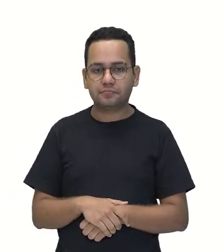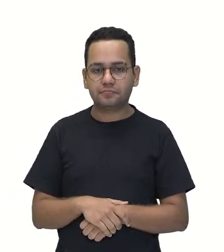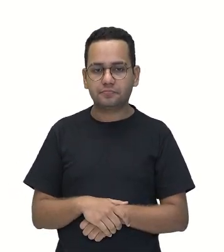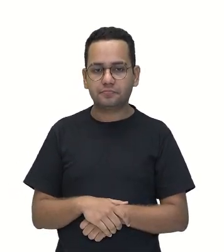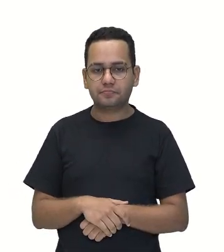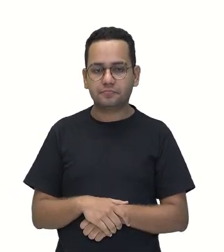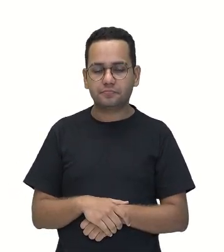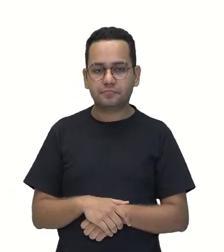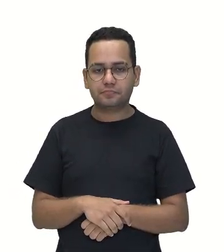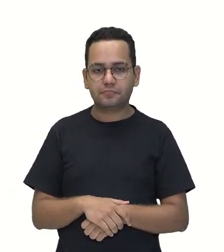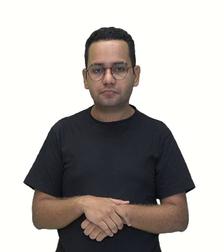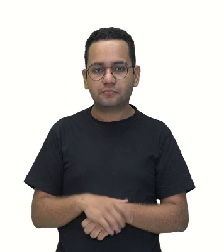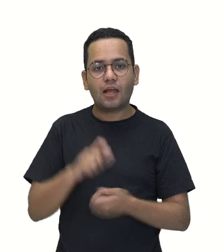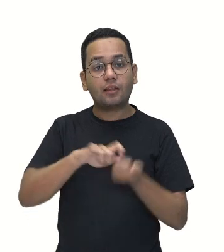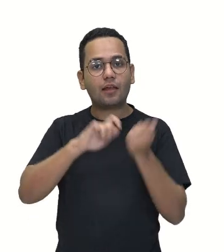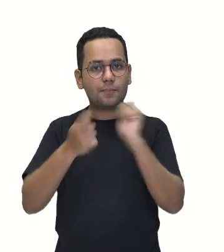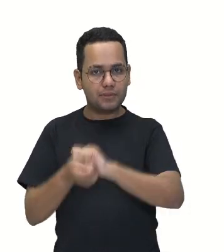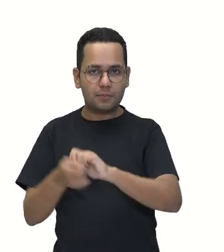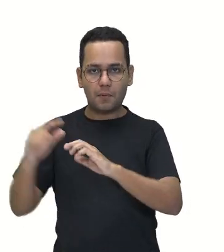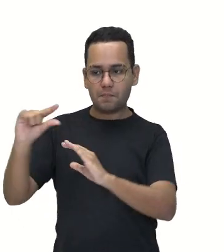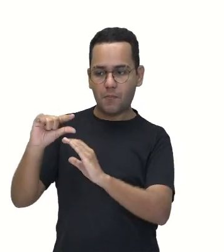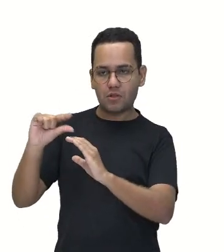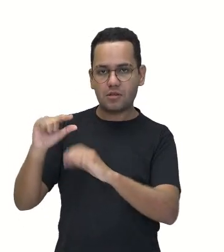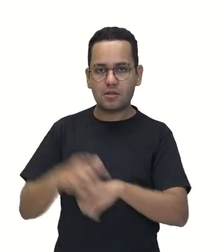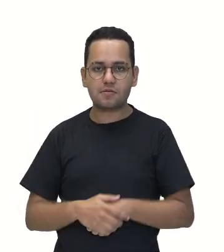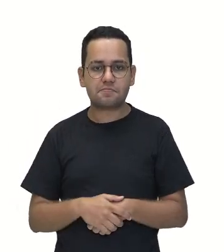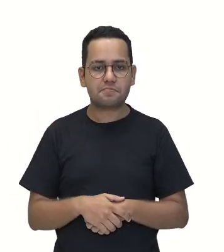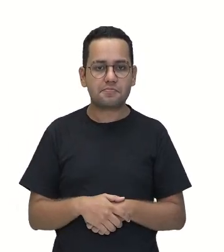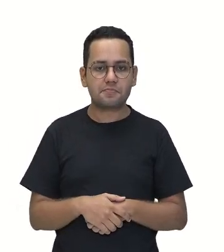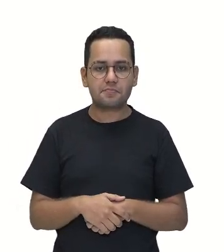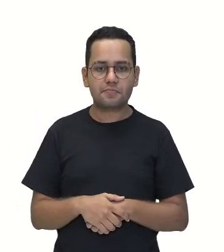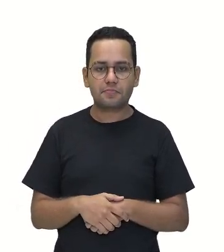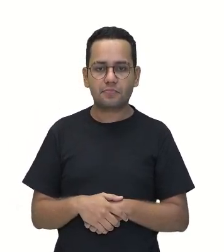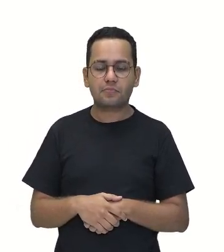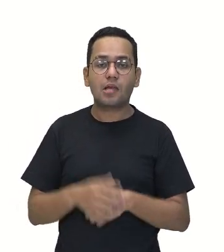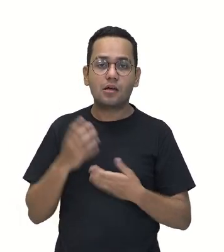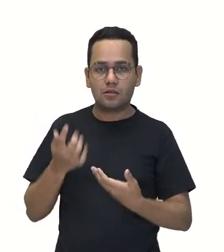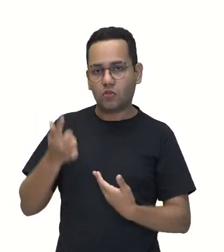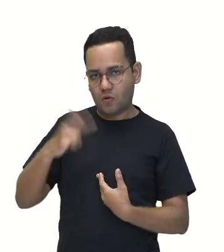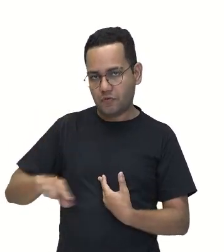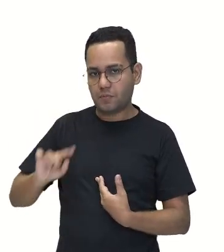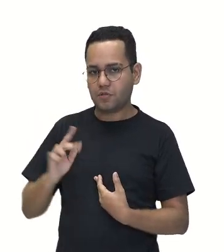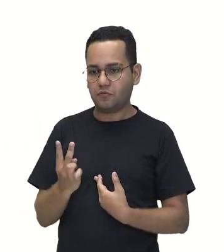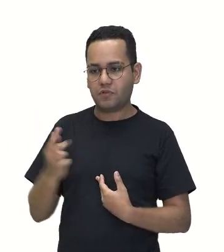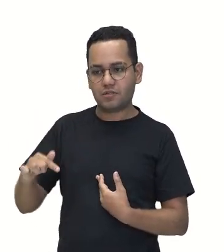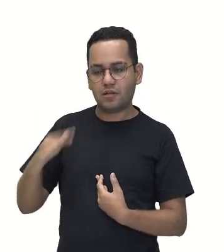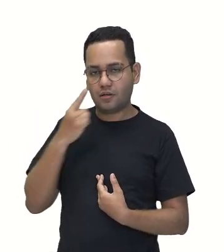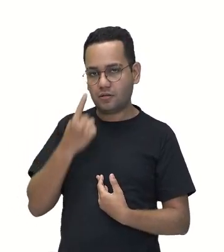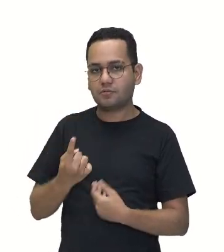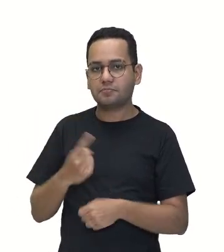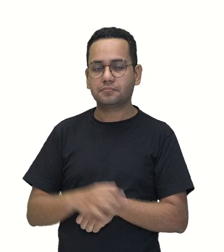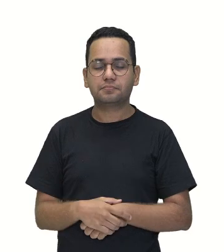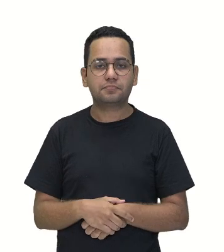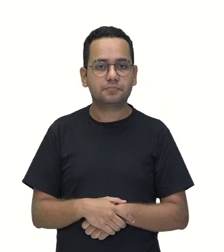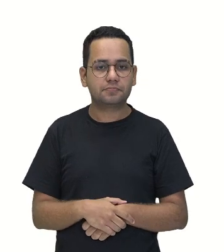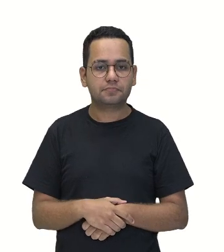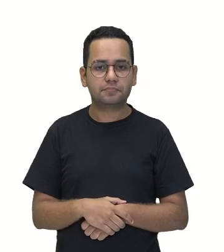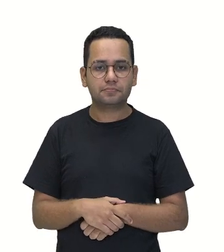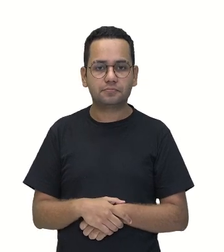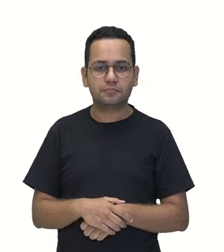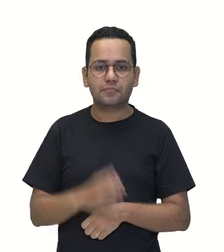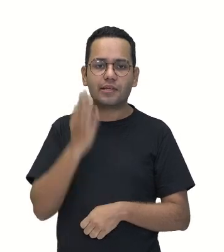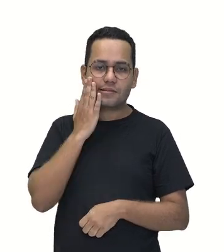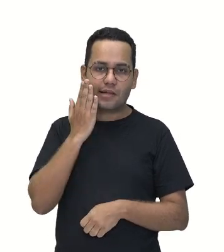em potenciação isso aí então eu vou repetir aqui o meu radicando né que é o 27 nós já